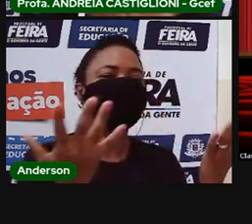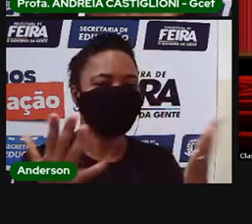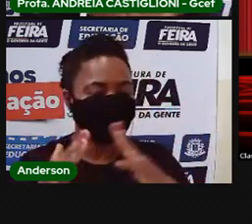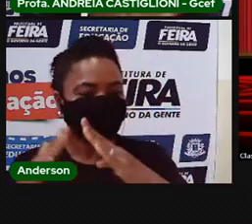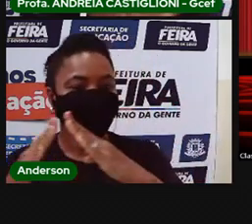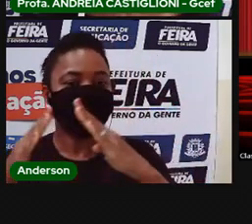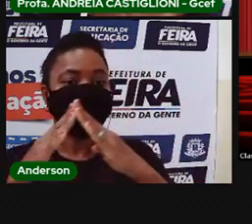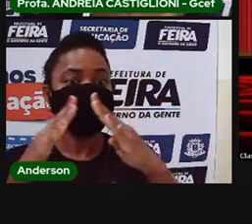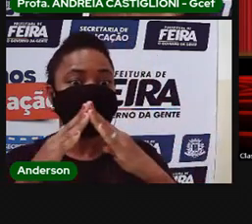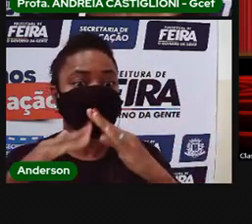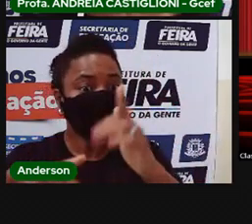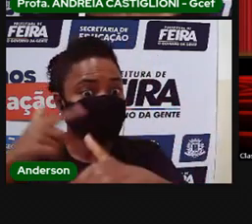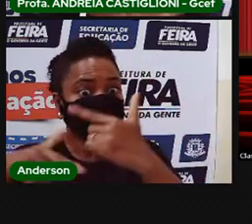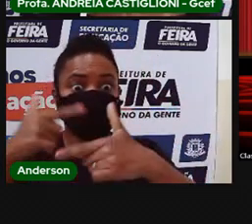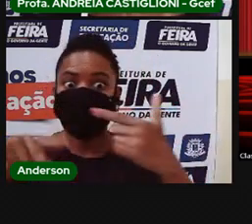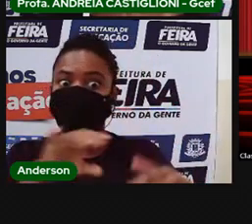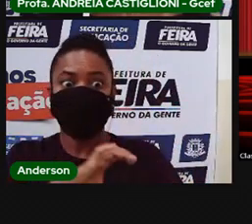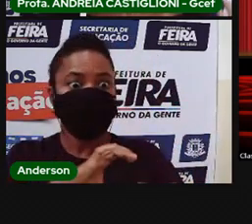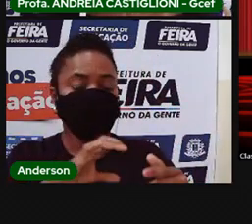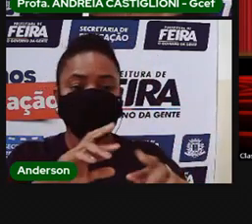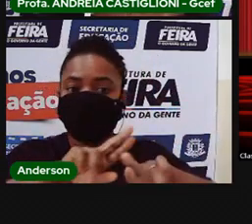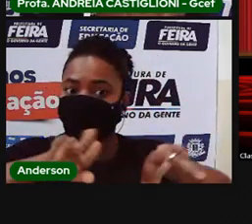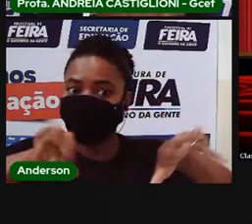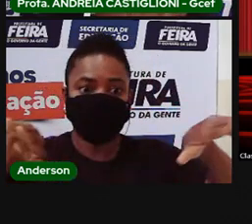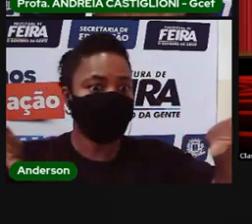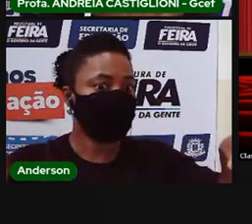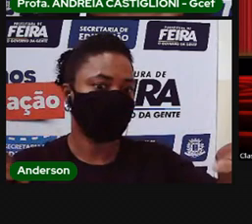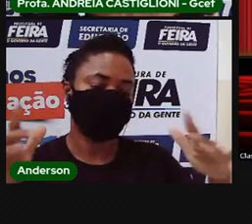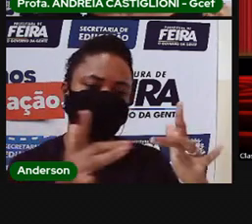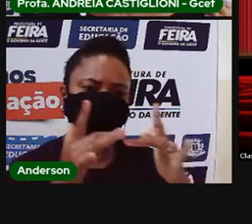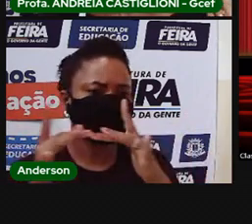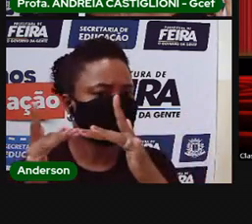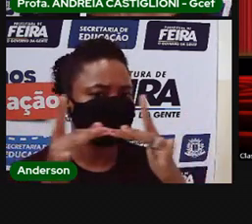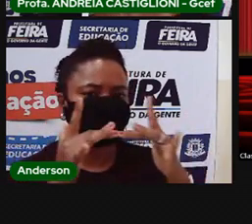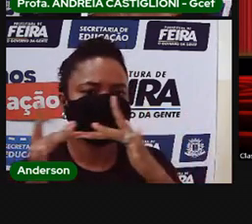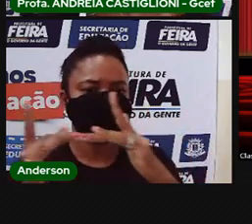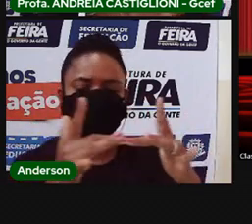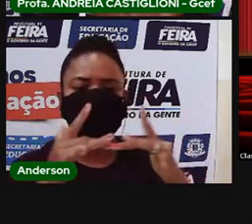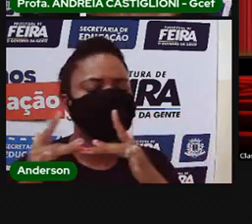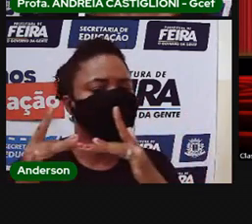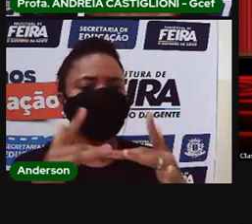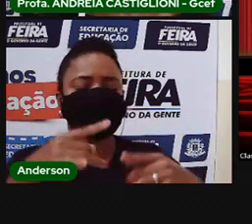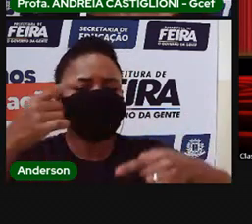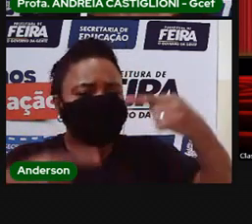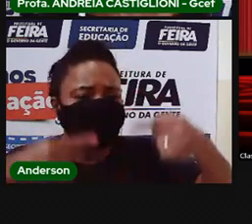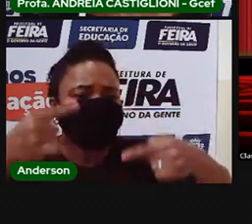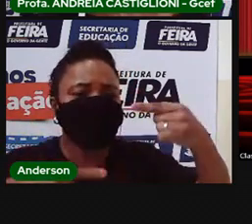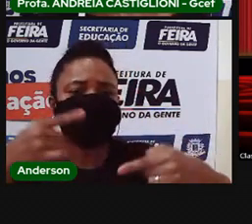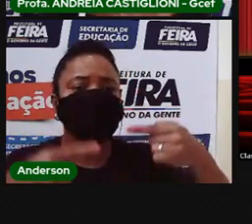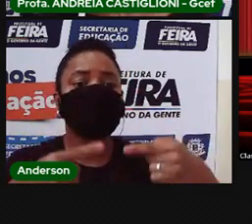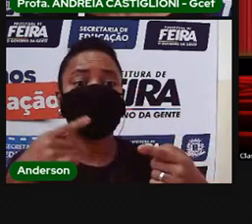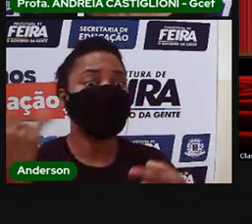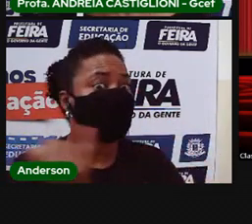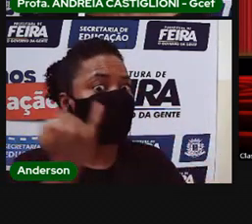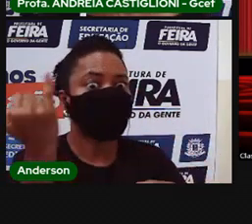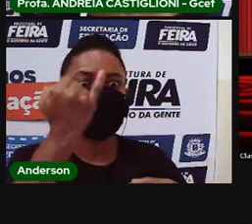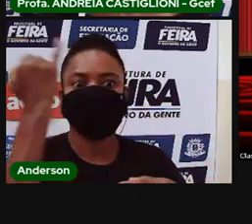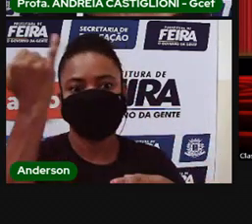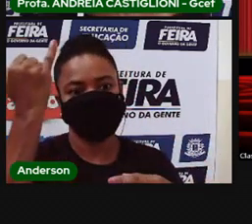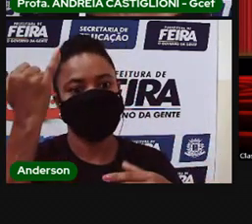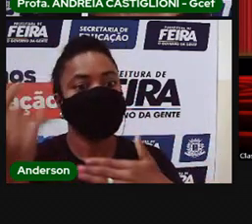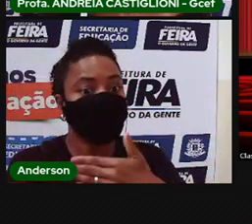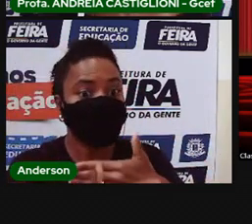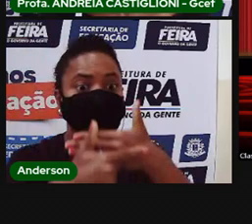Está sempre discutindo e dialogando sobre a importância da escola, sobre o papel da escola nesse processo, né? Como